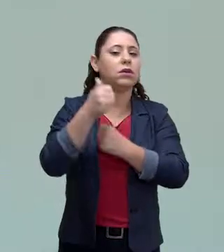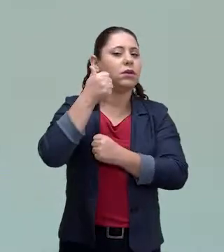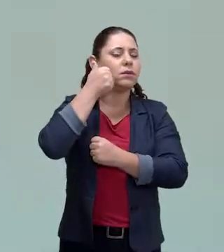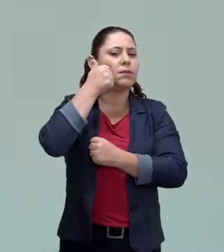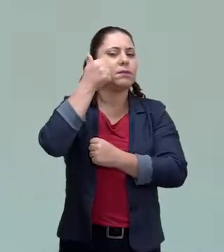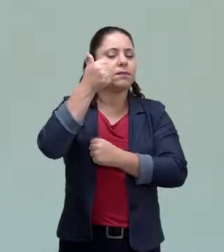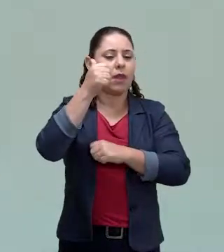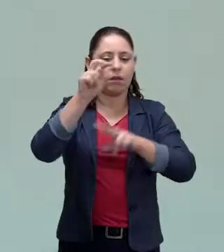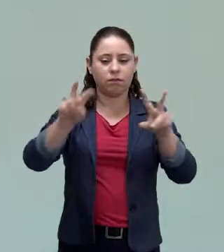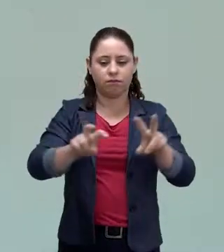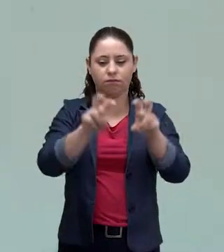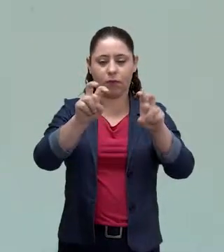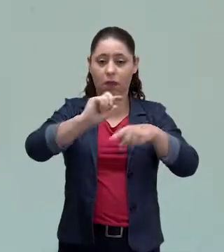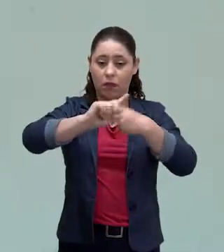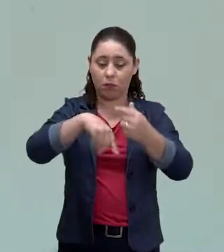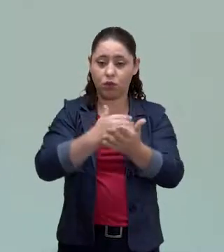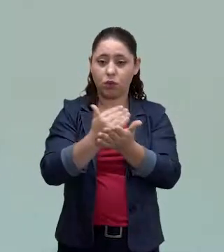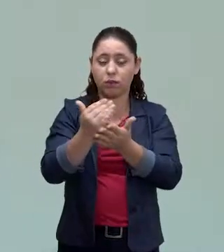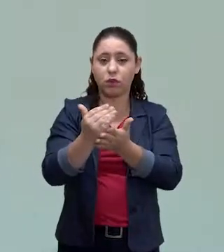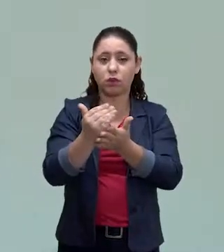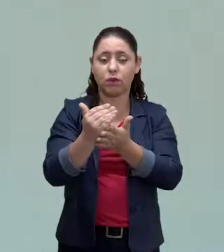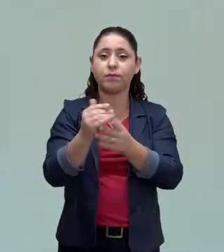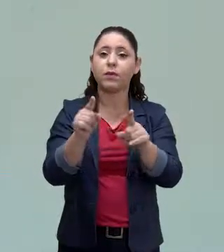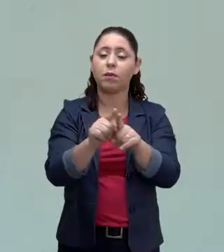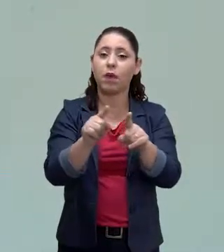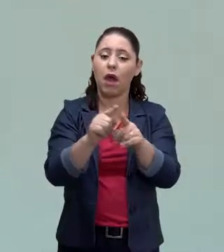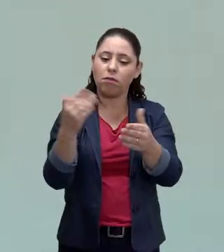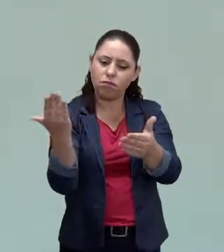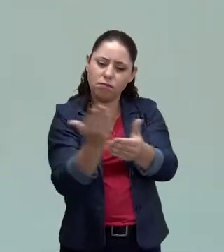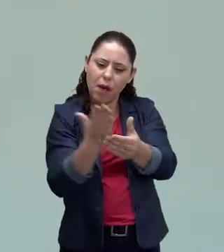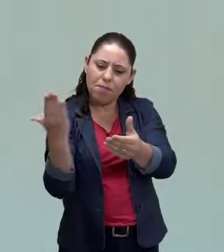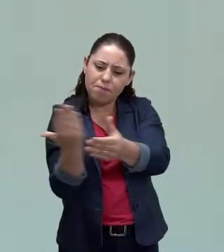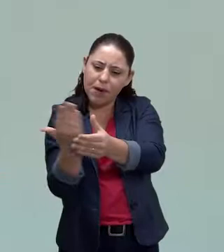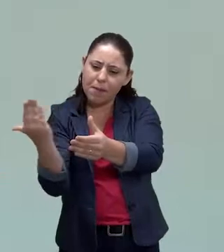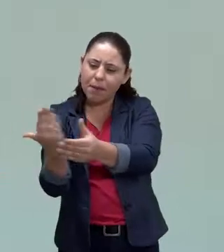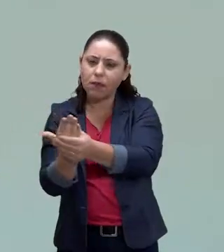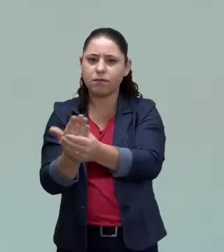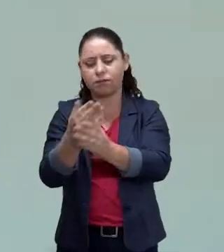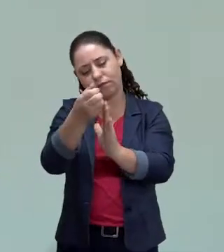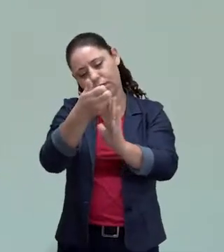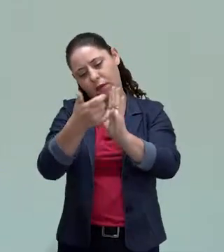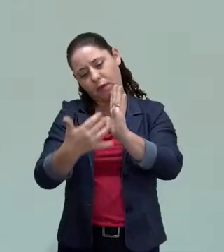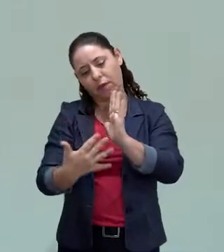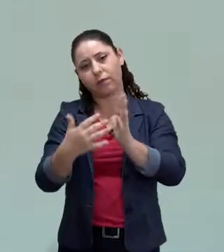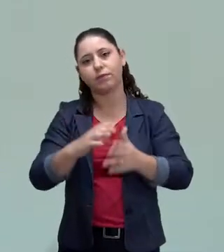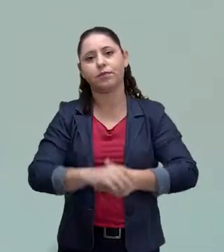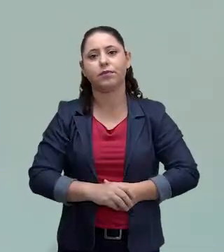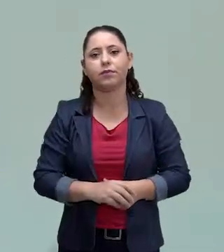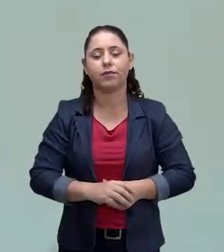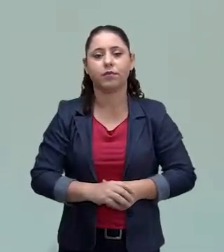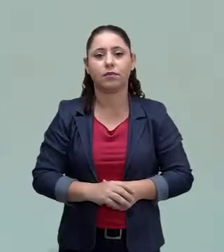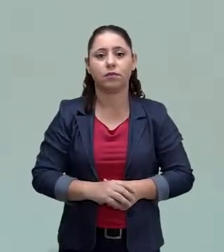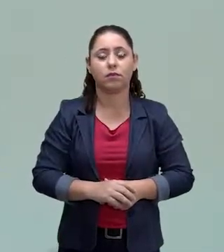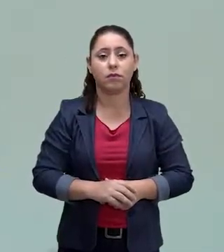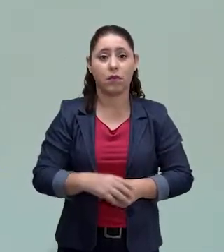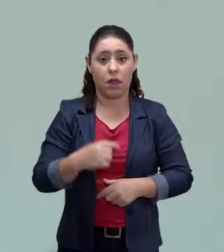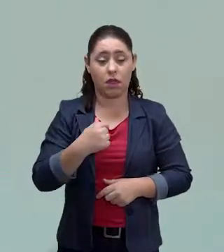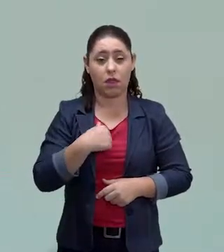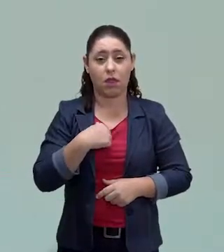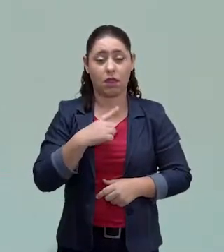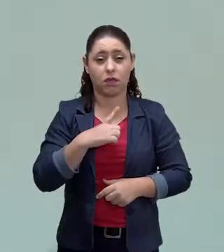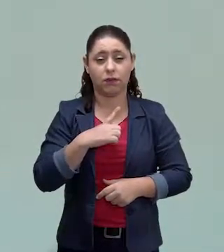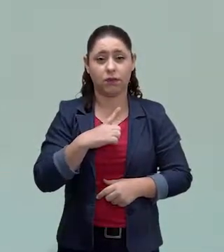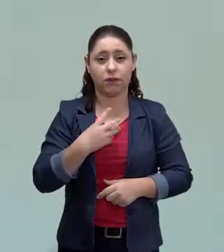iniciou o atendimento remoto, nós continuamos ajuizando todas as ações que chegavam até nós. Houve sim